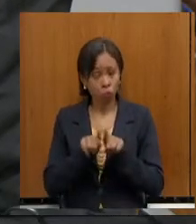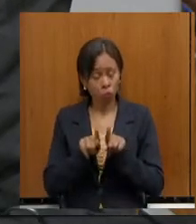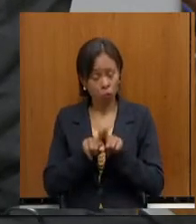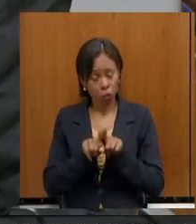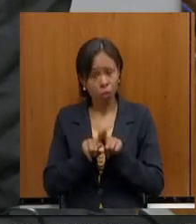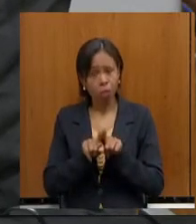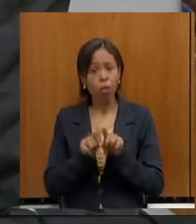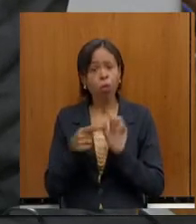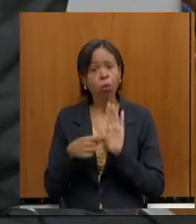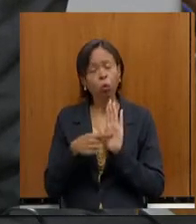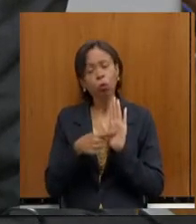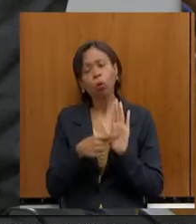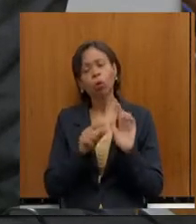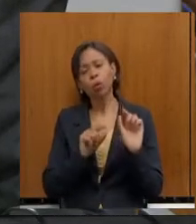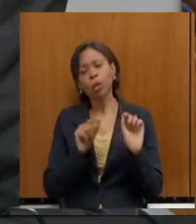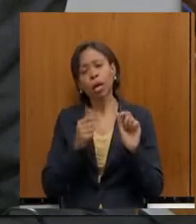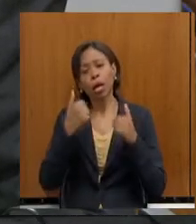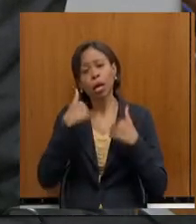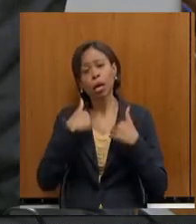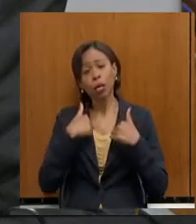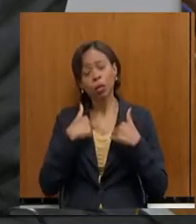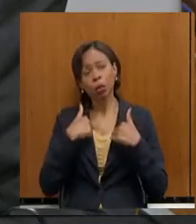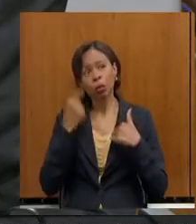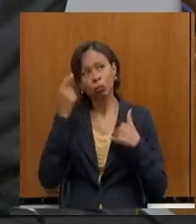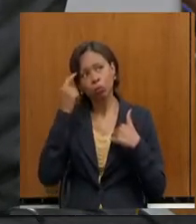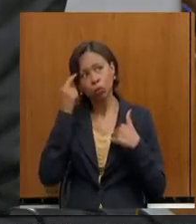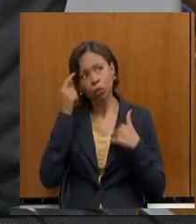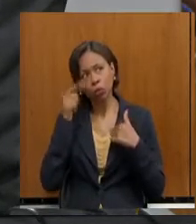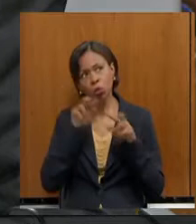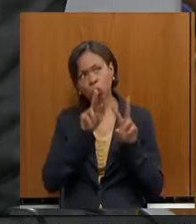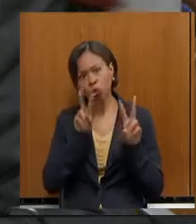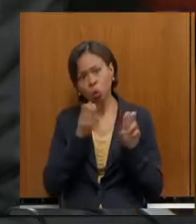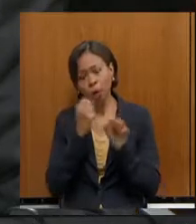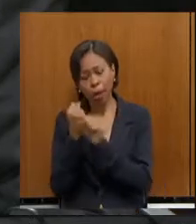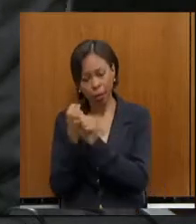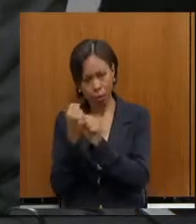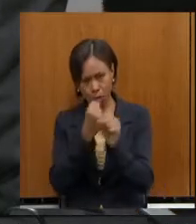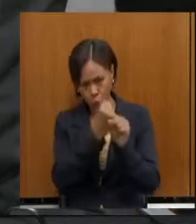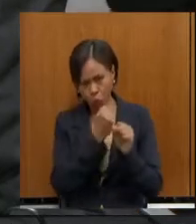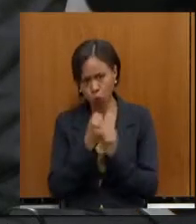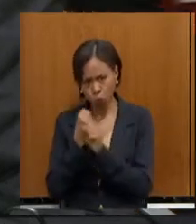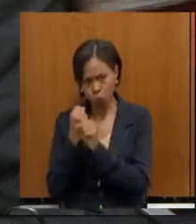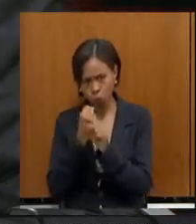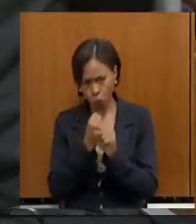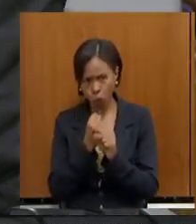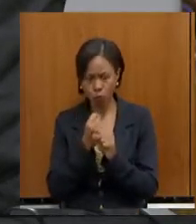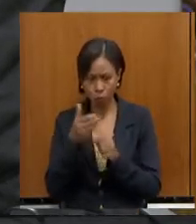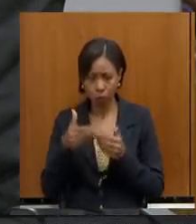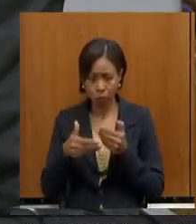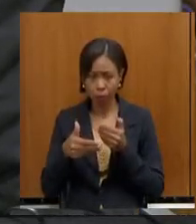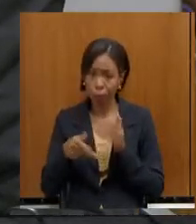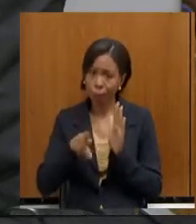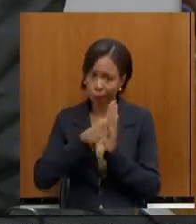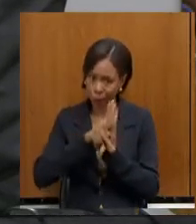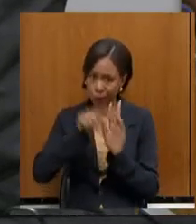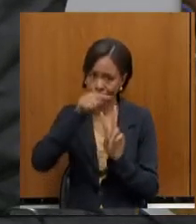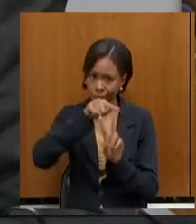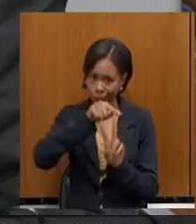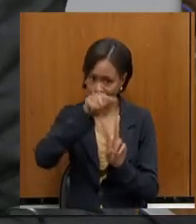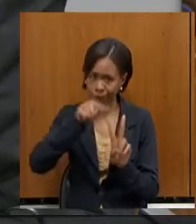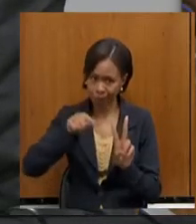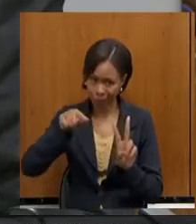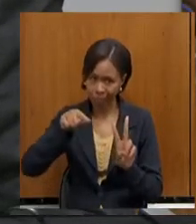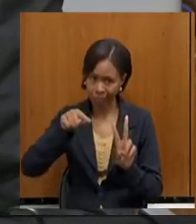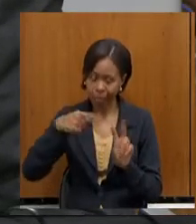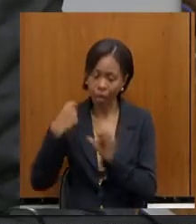minha a minha posição em relação a essas obras que serão executadas pela Vale